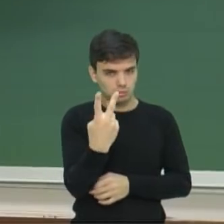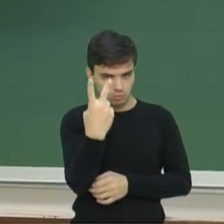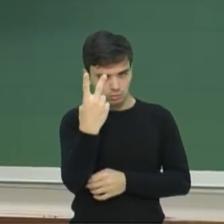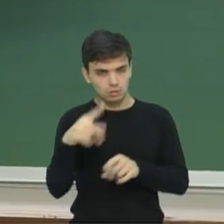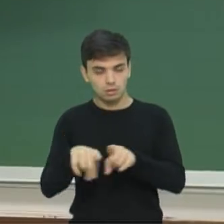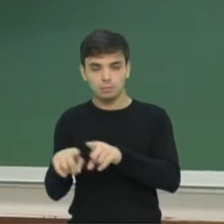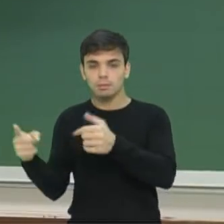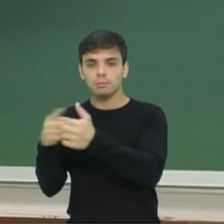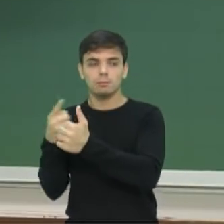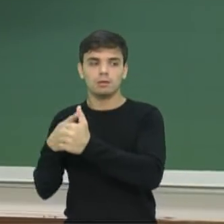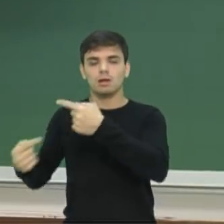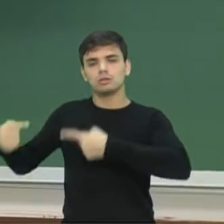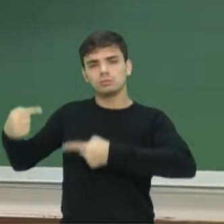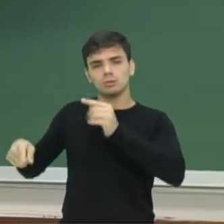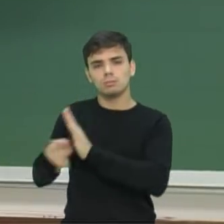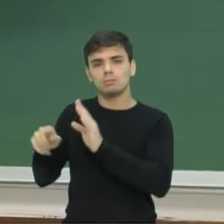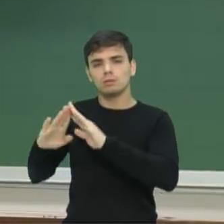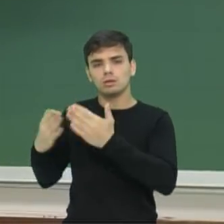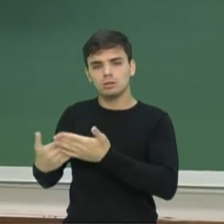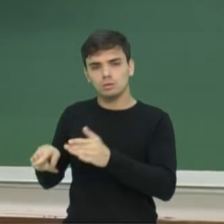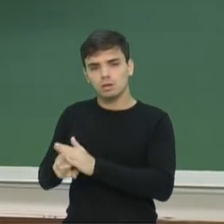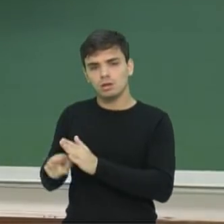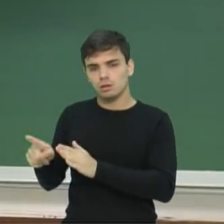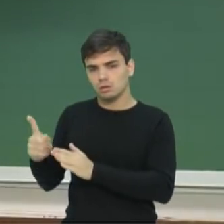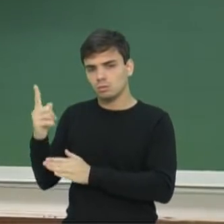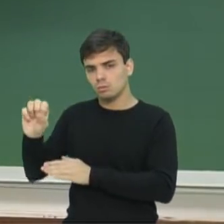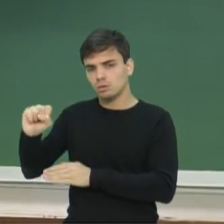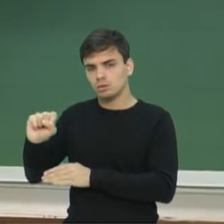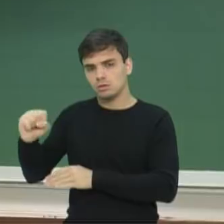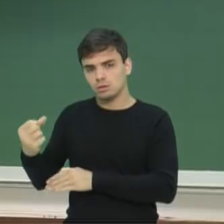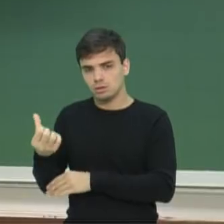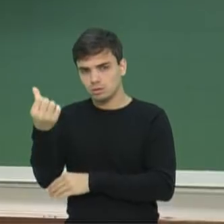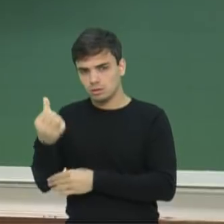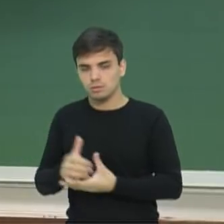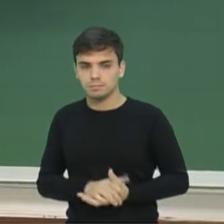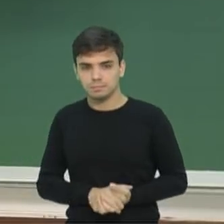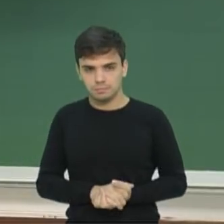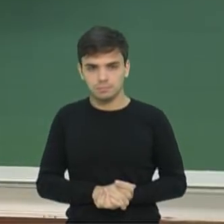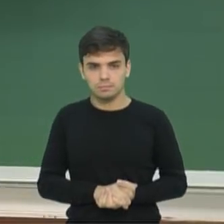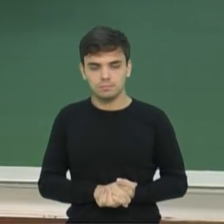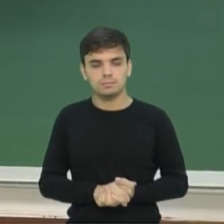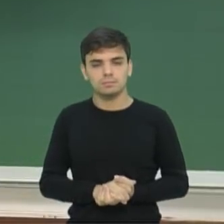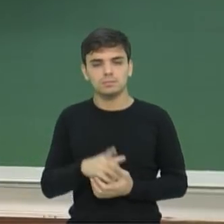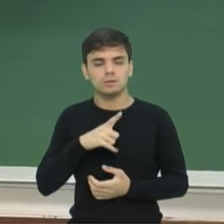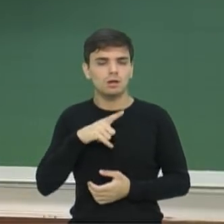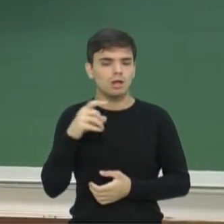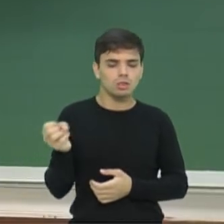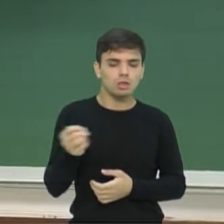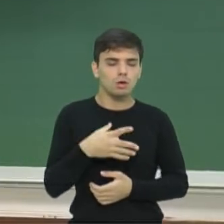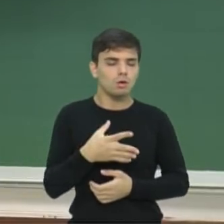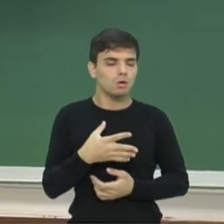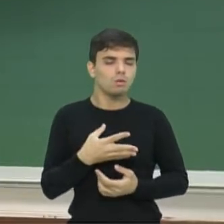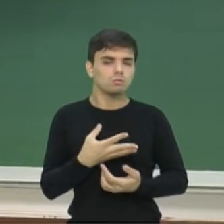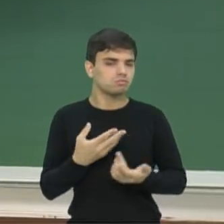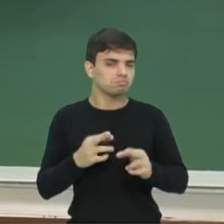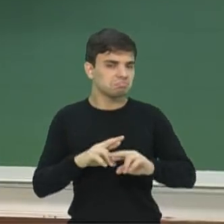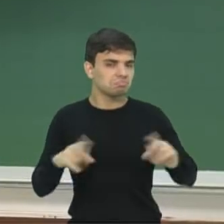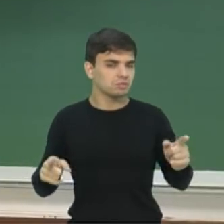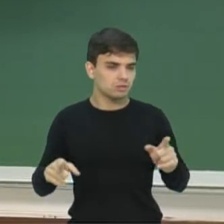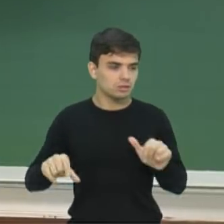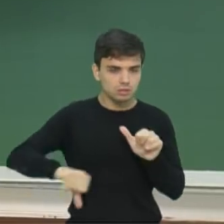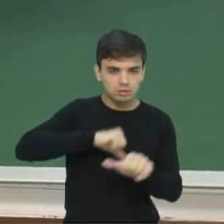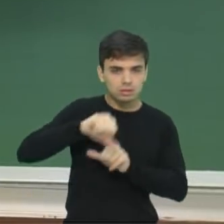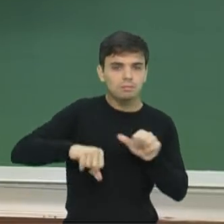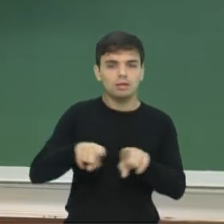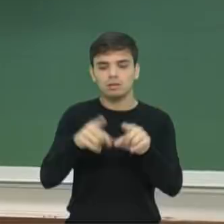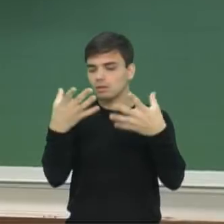a primeira disputa entre as escolas em 1886. Né? Então, foi uma modalidade nova, então a difusão foi grande, a